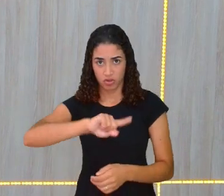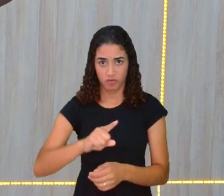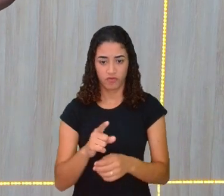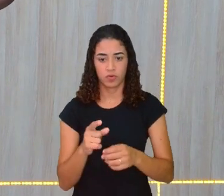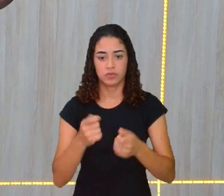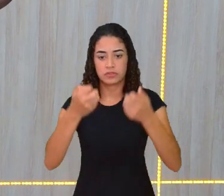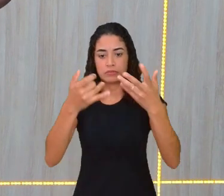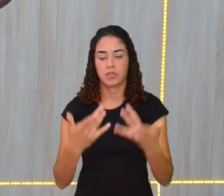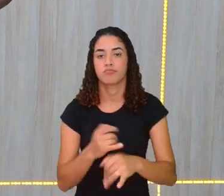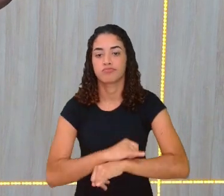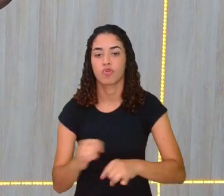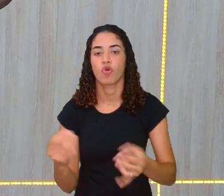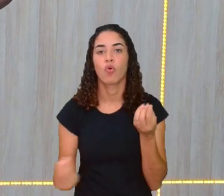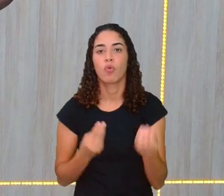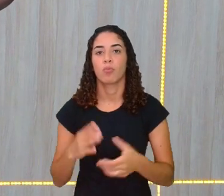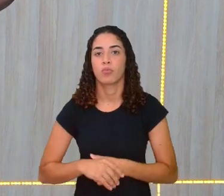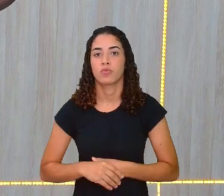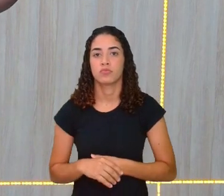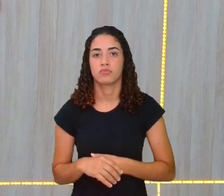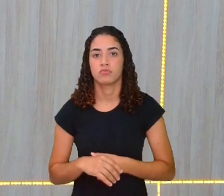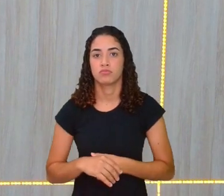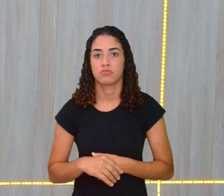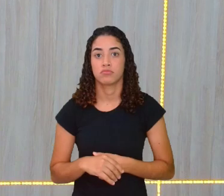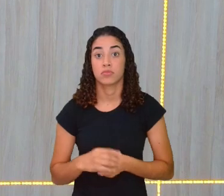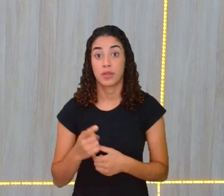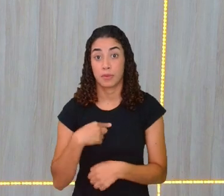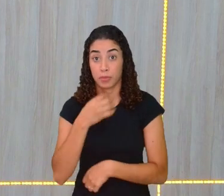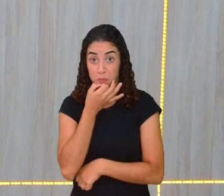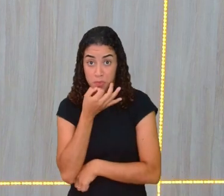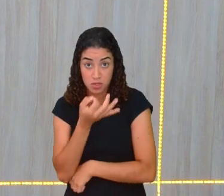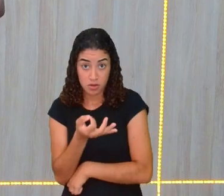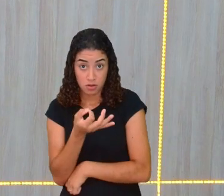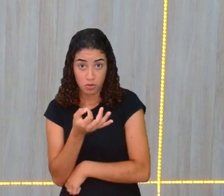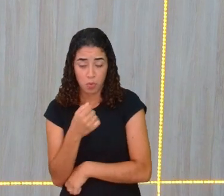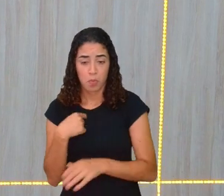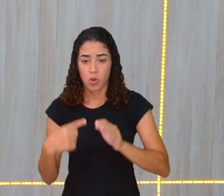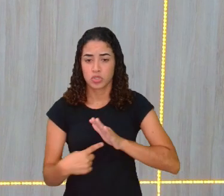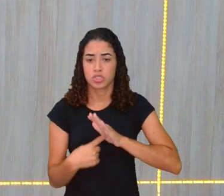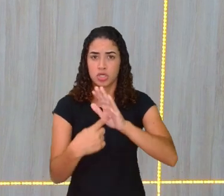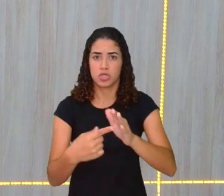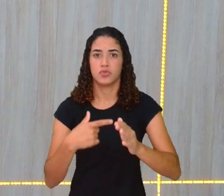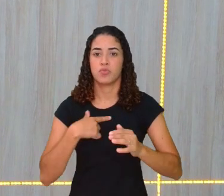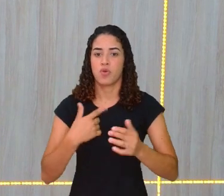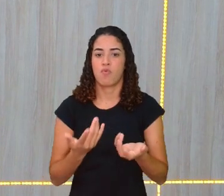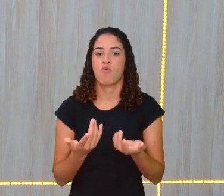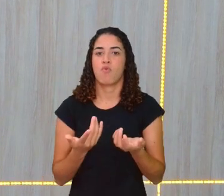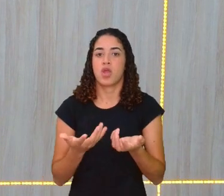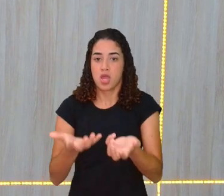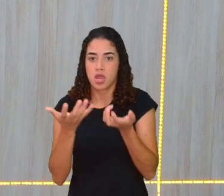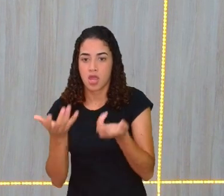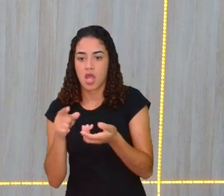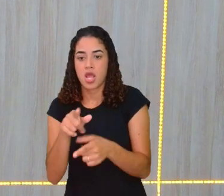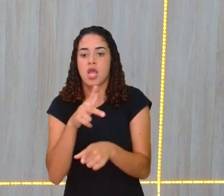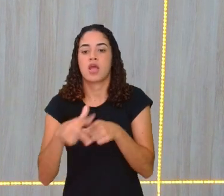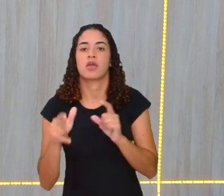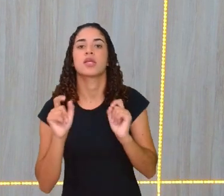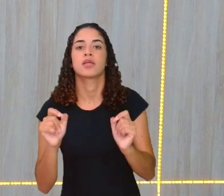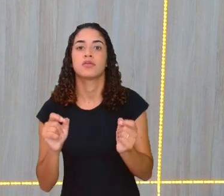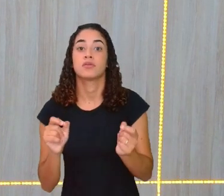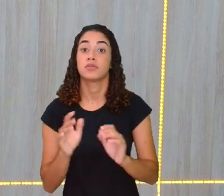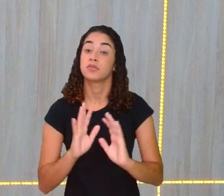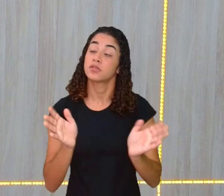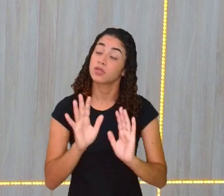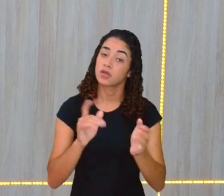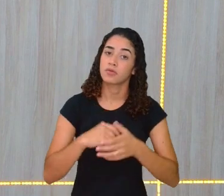como essa notícia, esse fato? Dando as minhas impressões, mostrando para quem eu estava torcendo? Não. A imparcialidade se